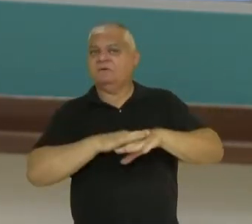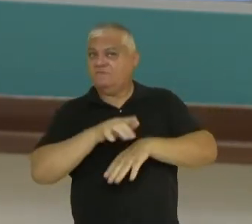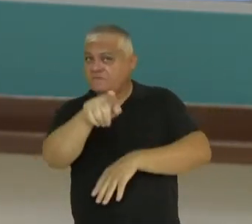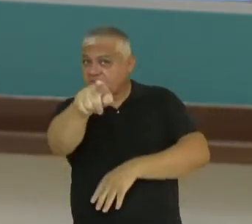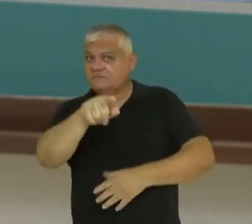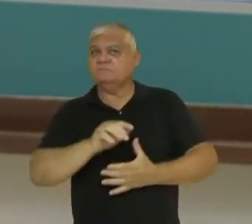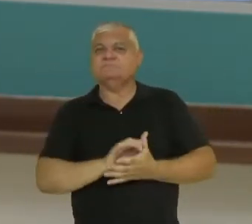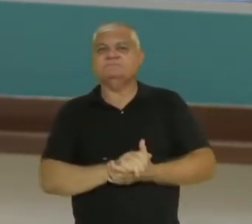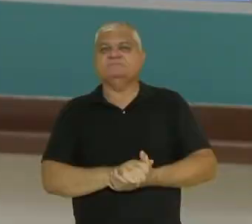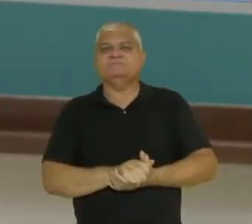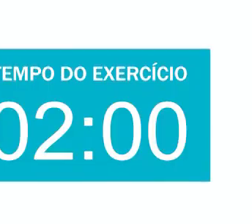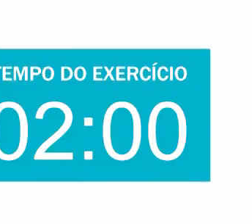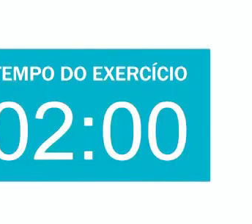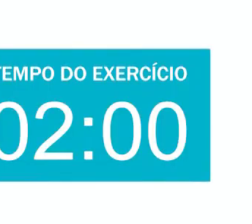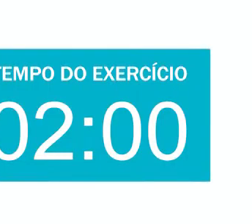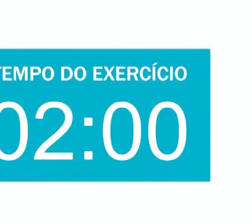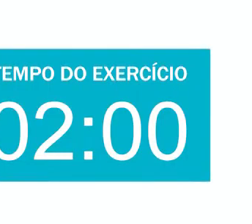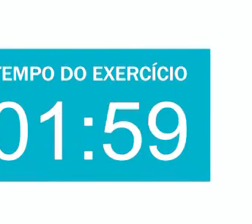vocês.